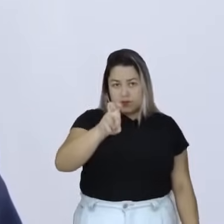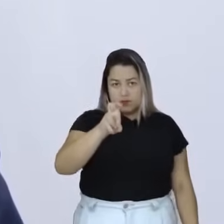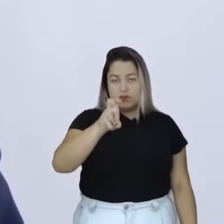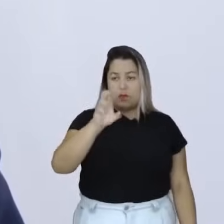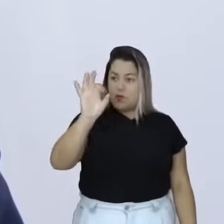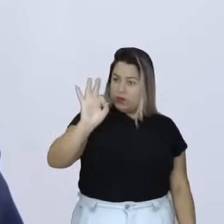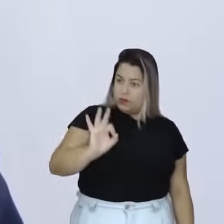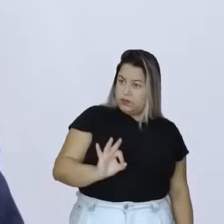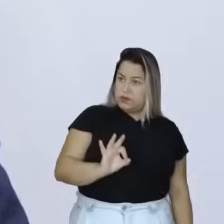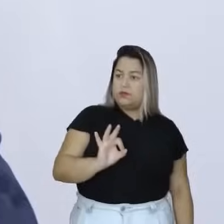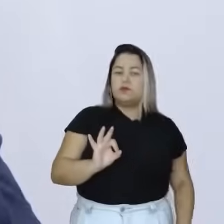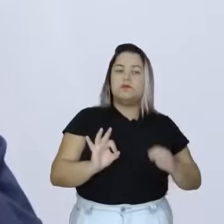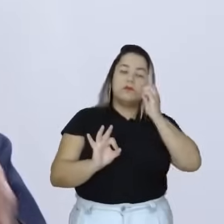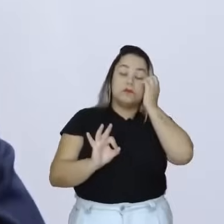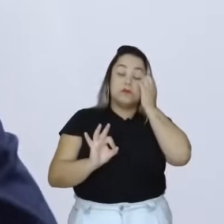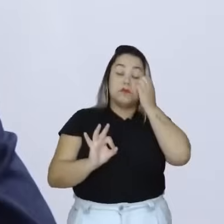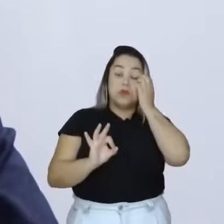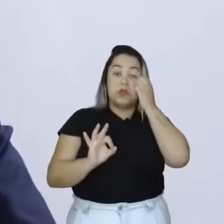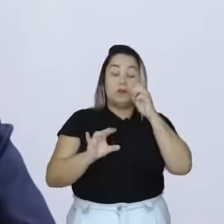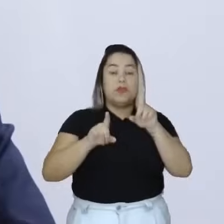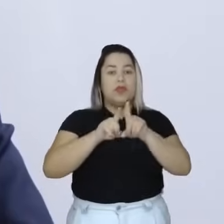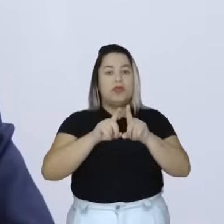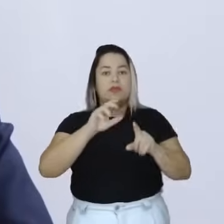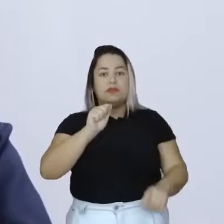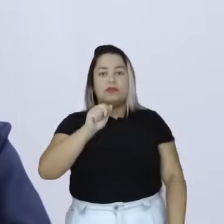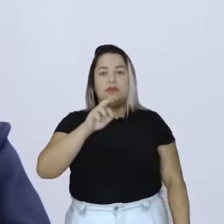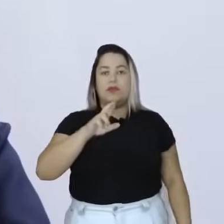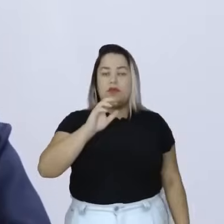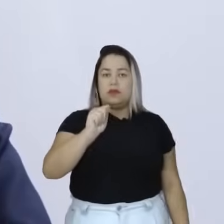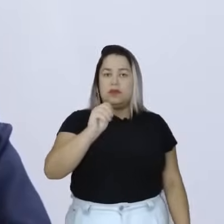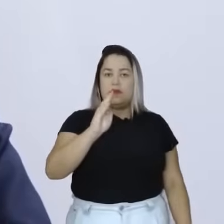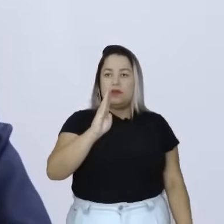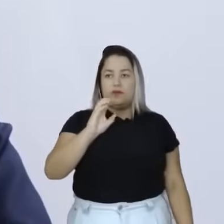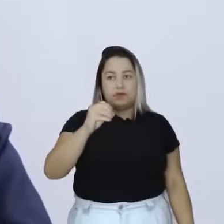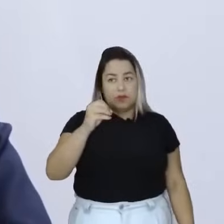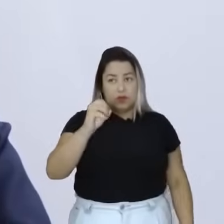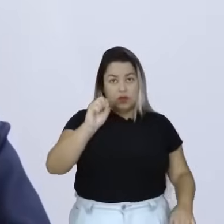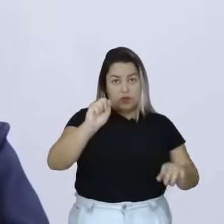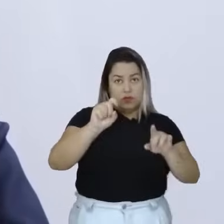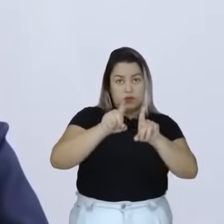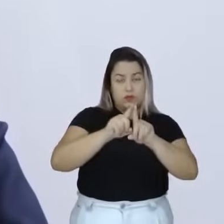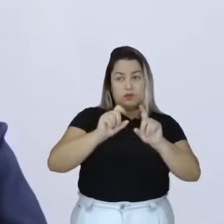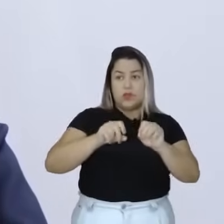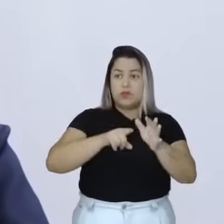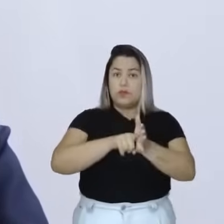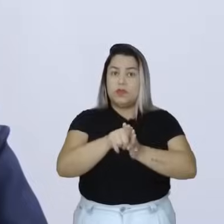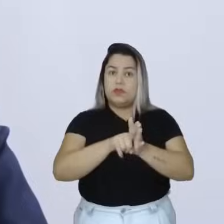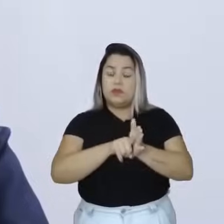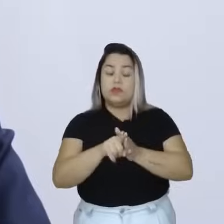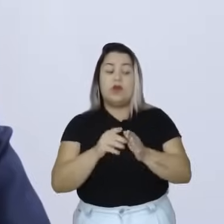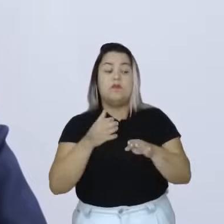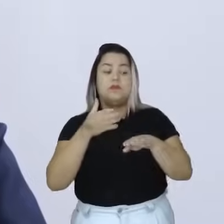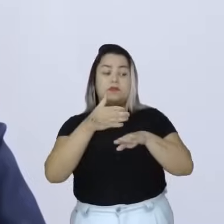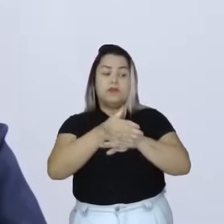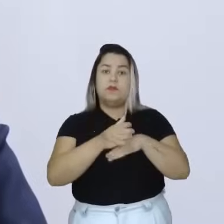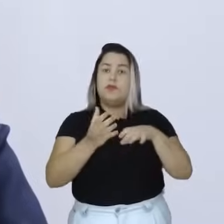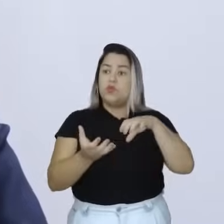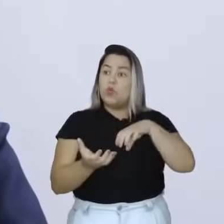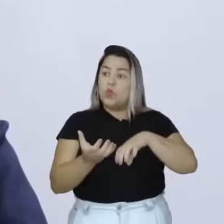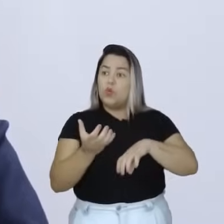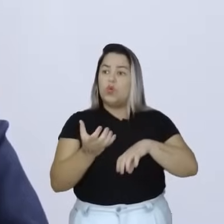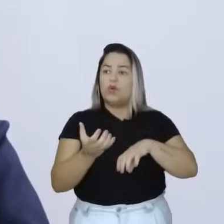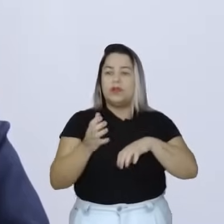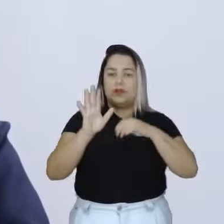76,5% compõe esse arcabouço da peça orçamentária do planejamento participativo que está hoje no Congresso